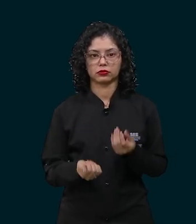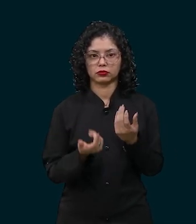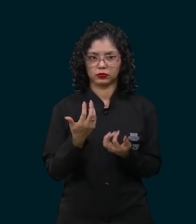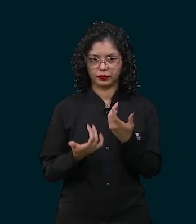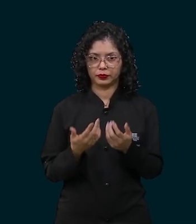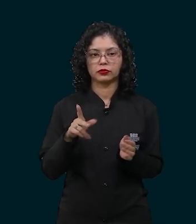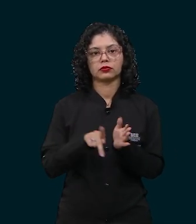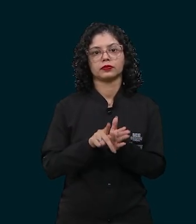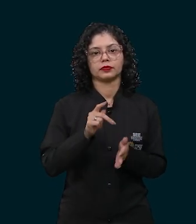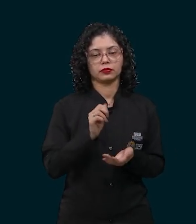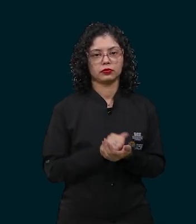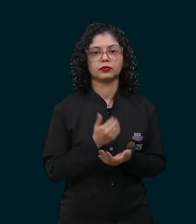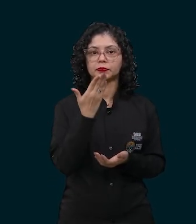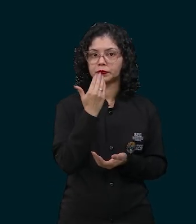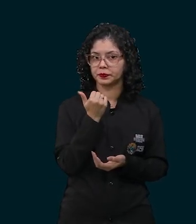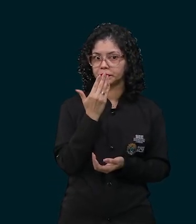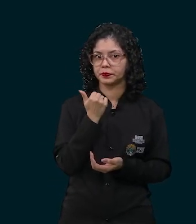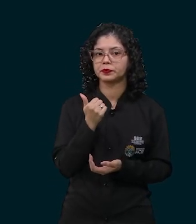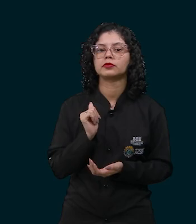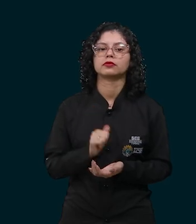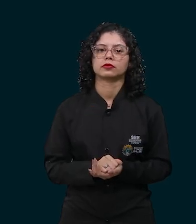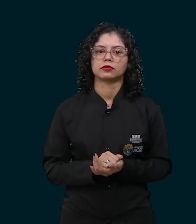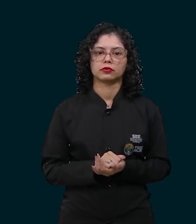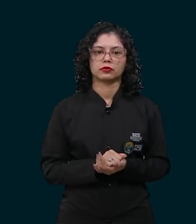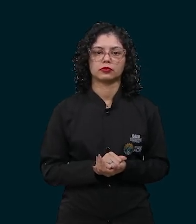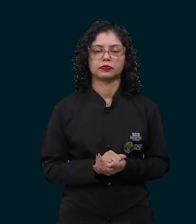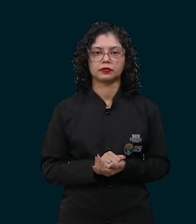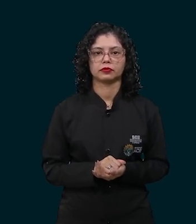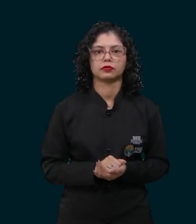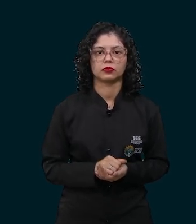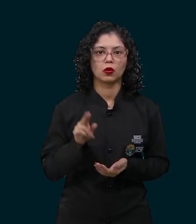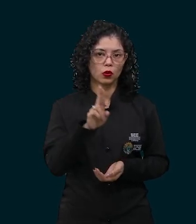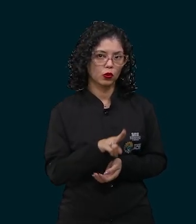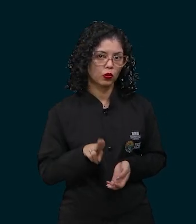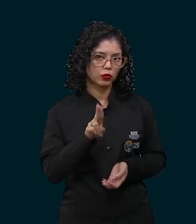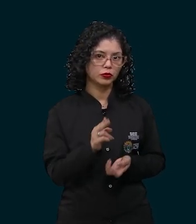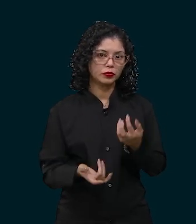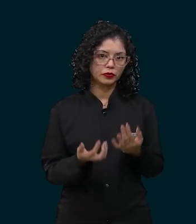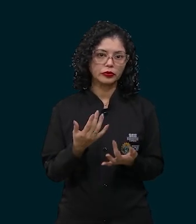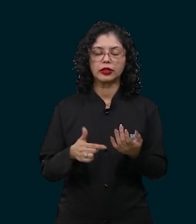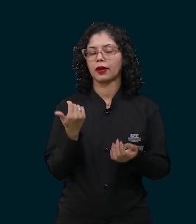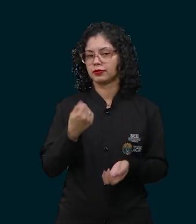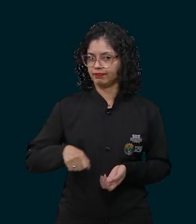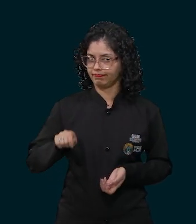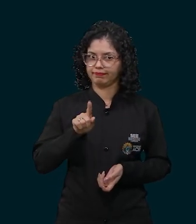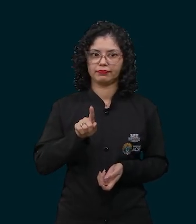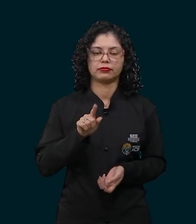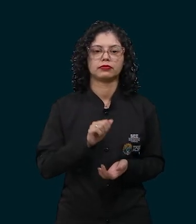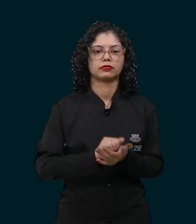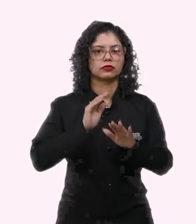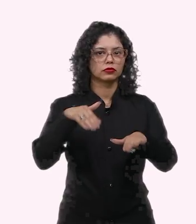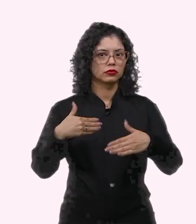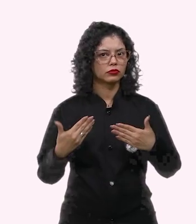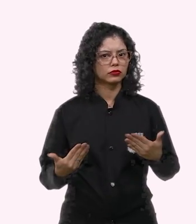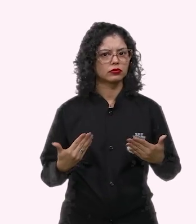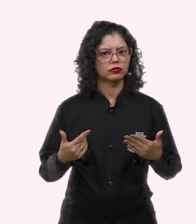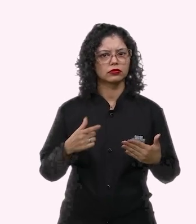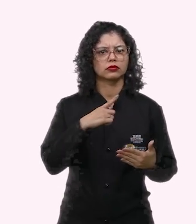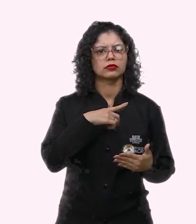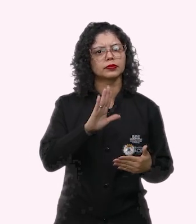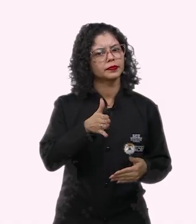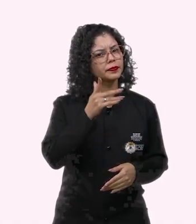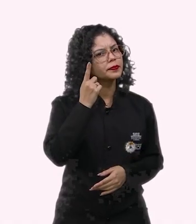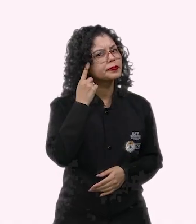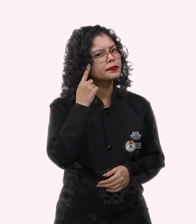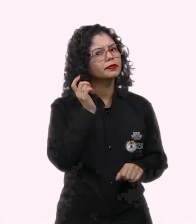ali esse alimento, gente, sem ali a utilização de um fogo. E quais são os tipos? Vocês já